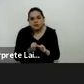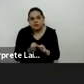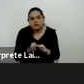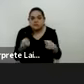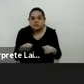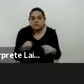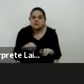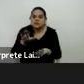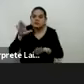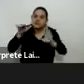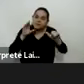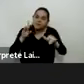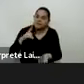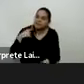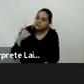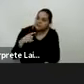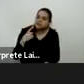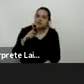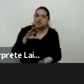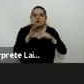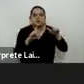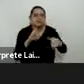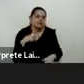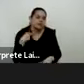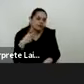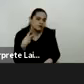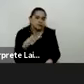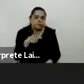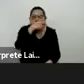deputados, senadores, autoridades, prefeitos,